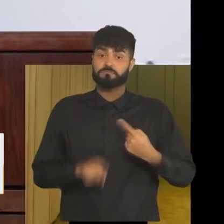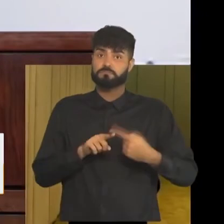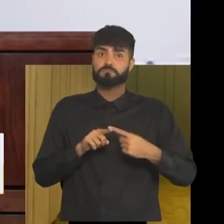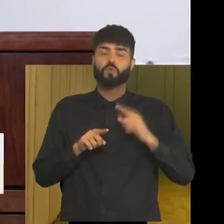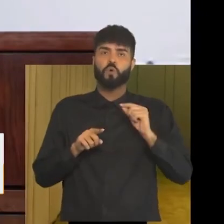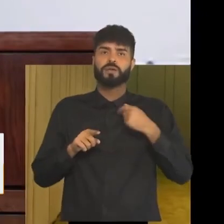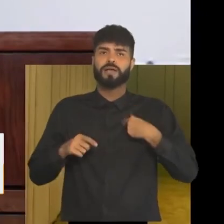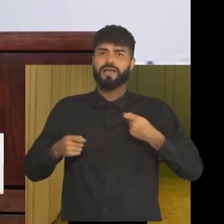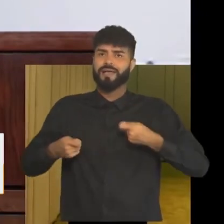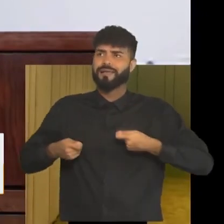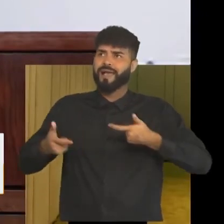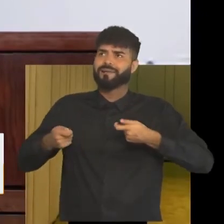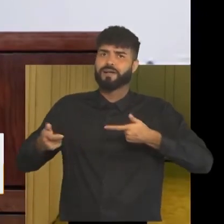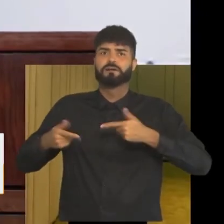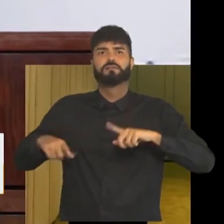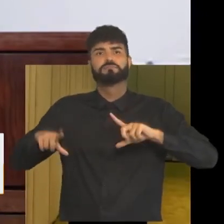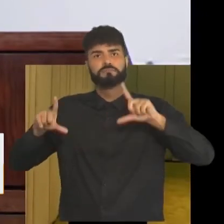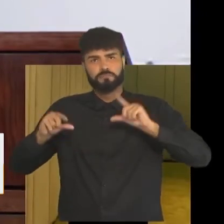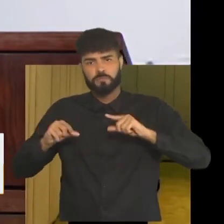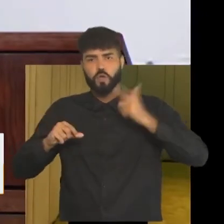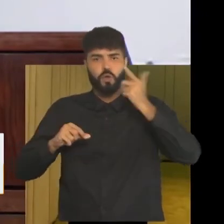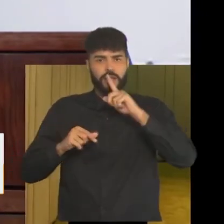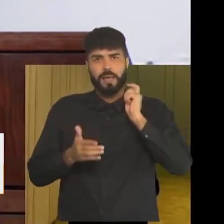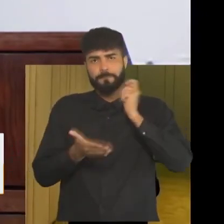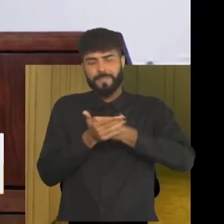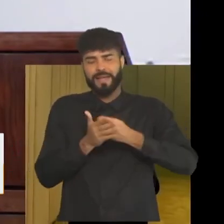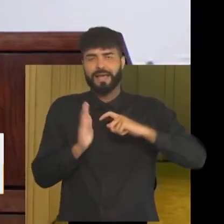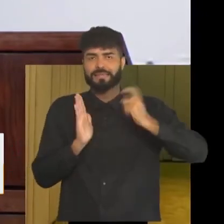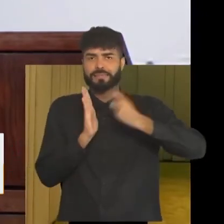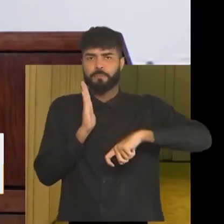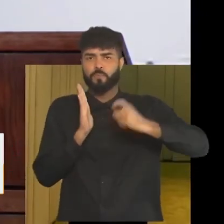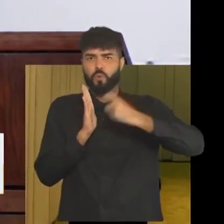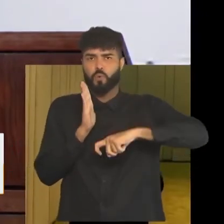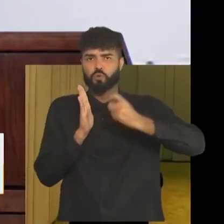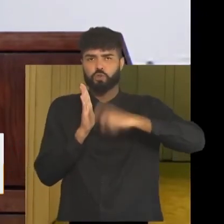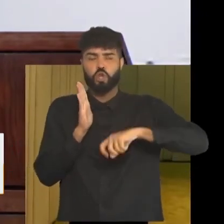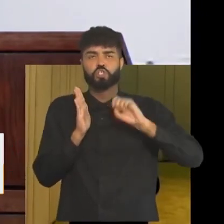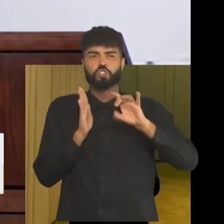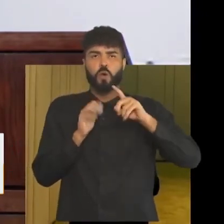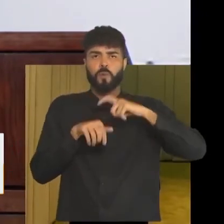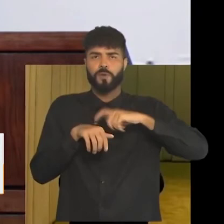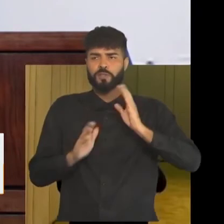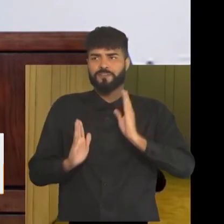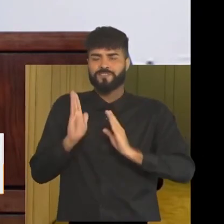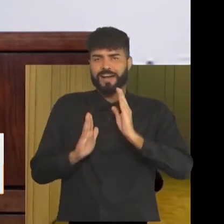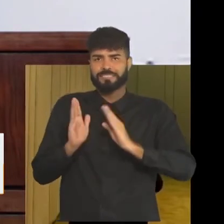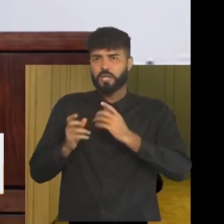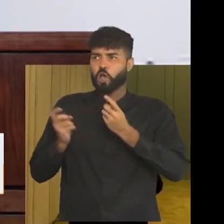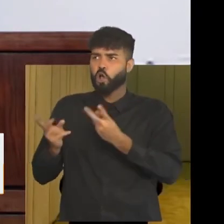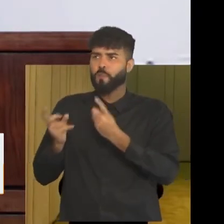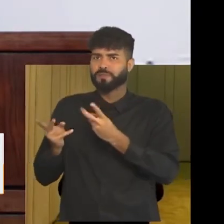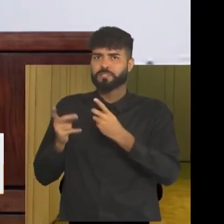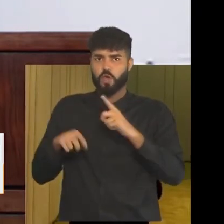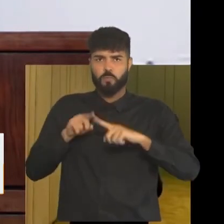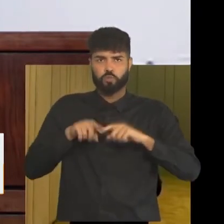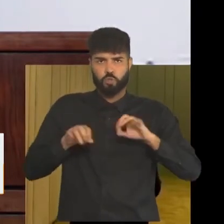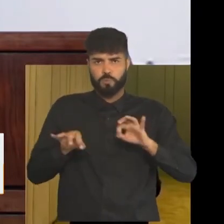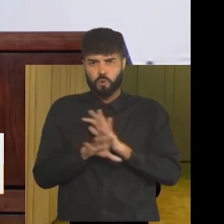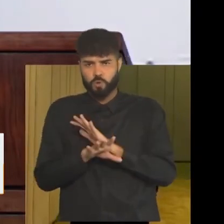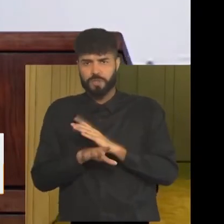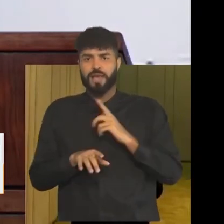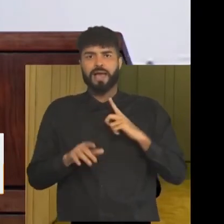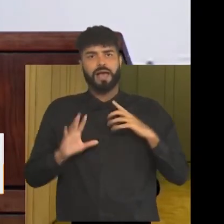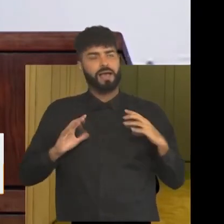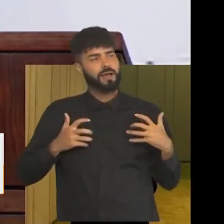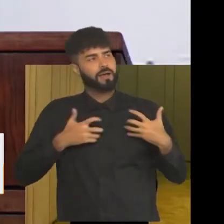cadeia, o que permitirá o pagamento do tributo apenas na fase de comercialização do produto acabado e nos alinhará com